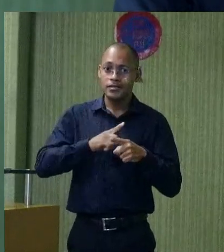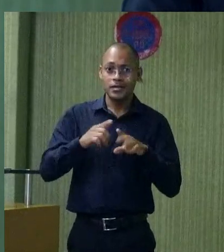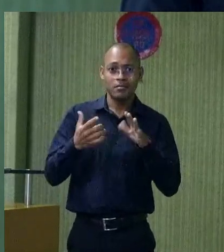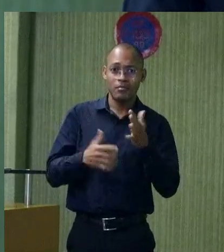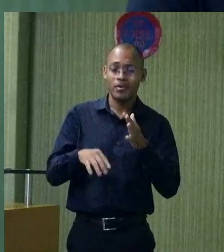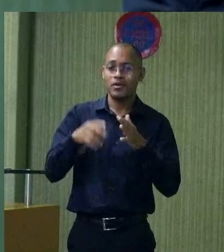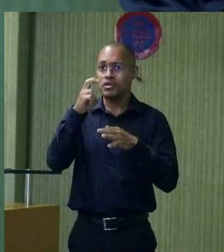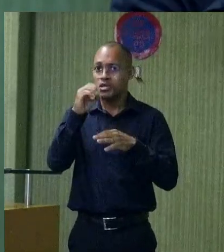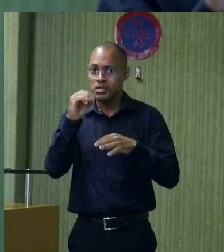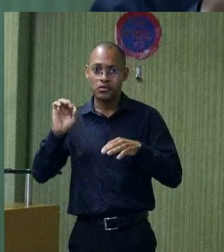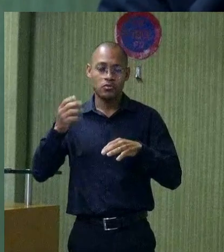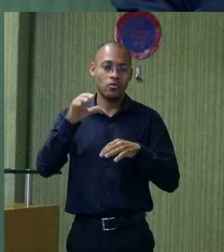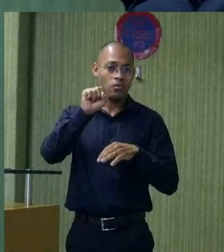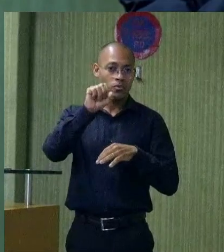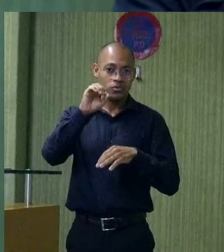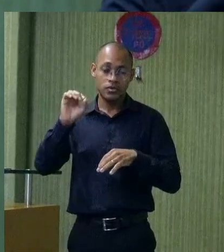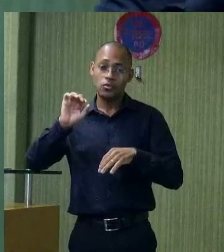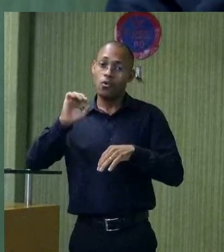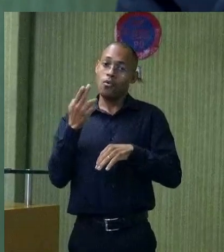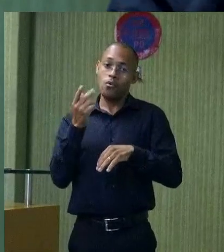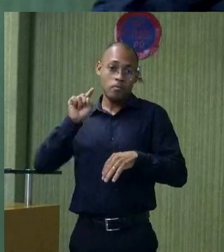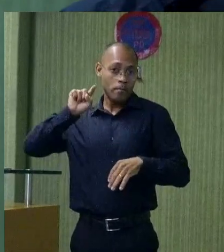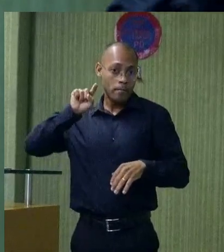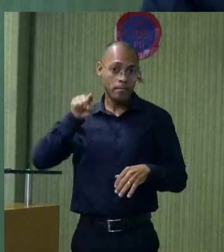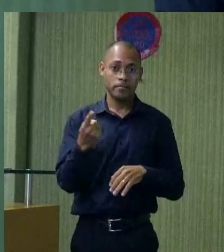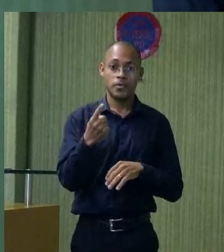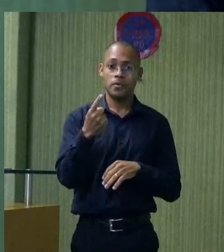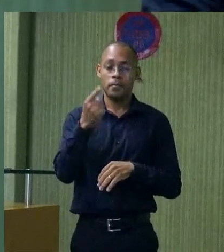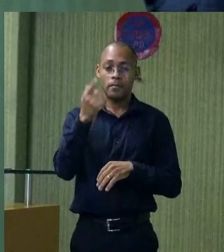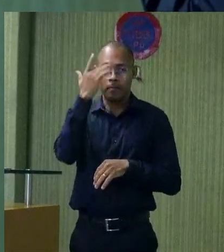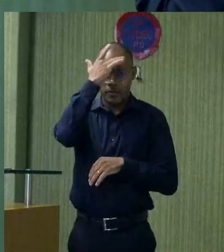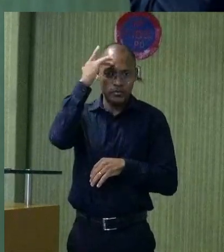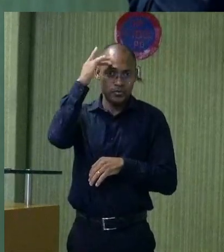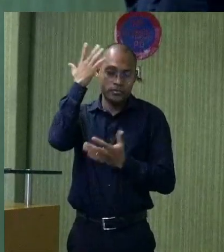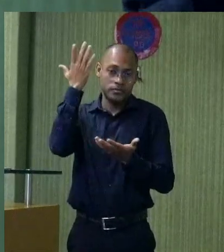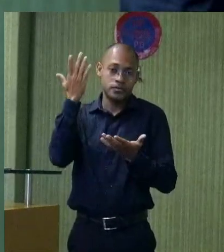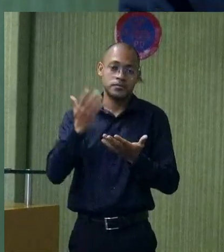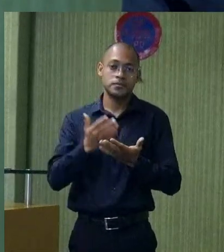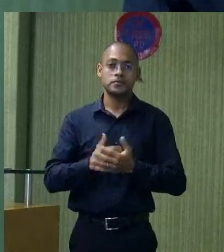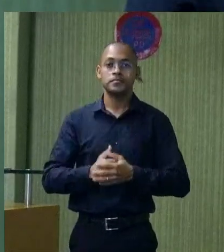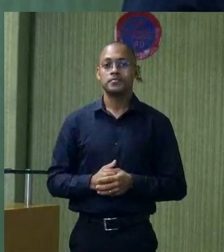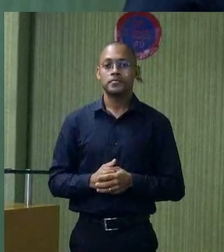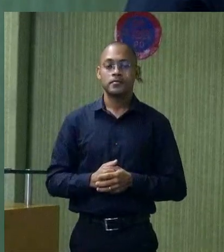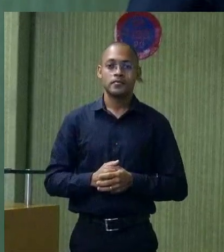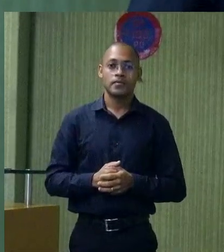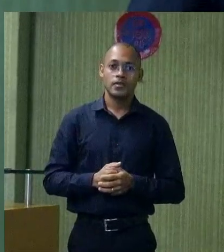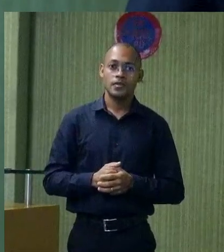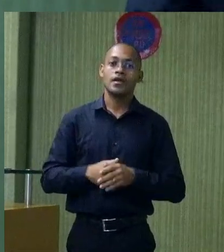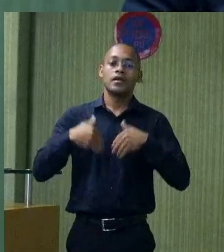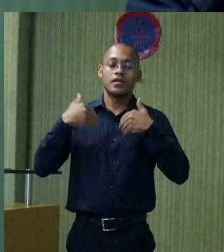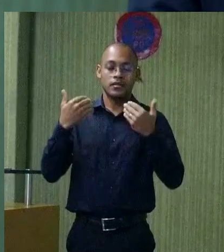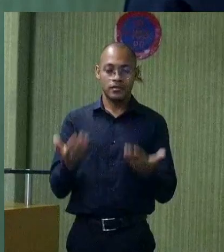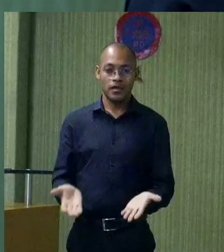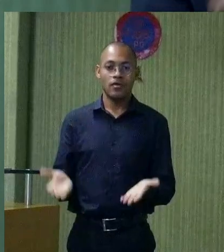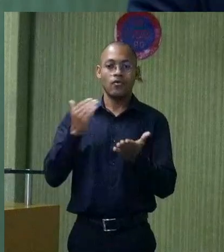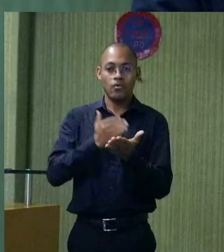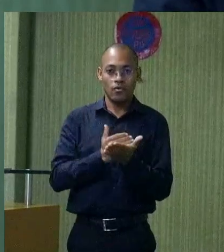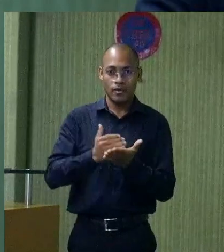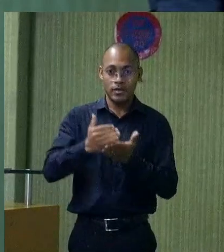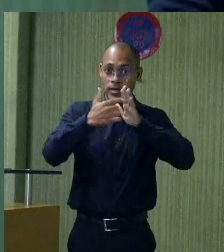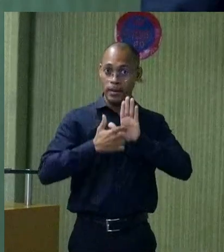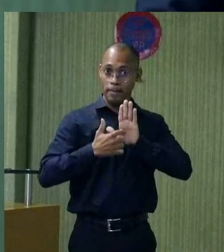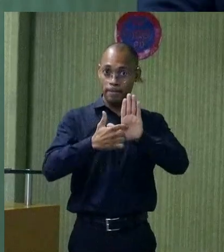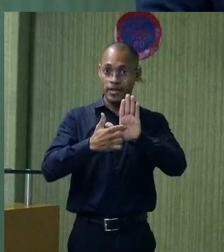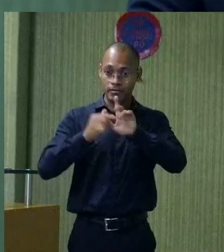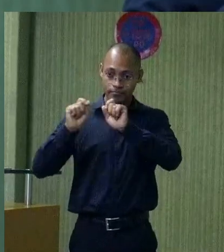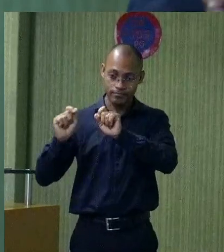poucas pessoas tipo campo de refugiados então eu vou começar aqui apresentando para vocês